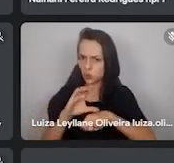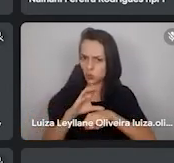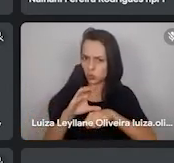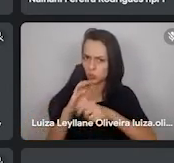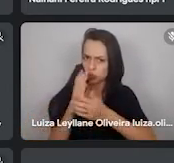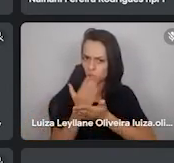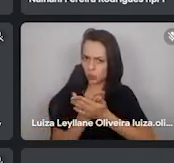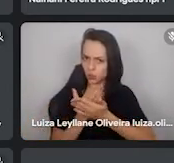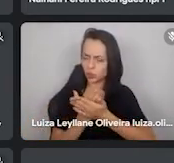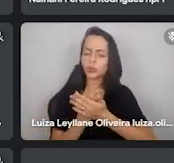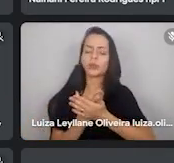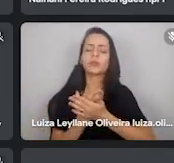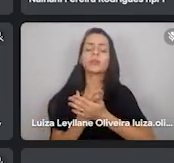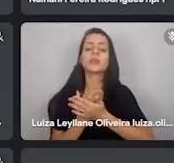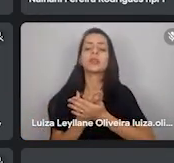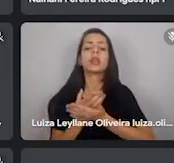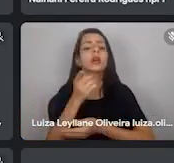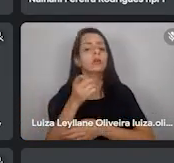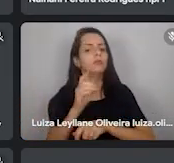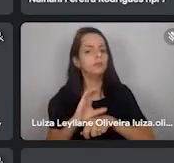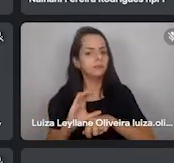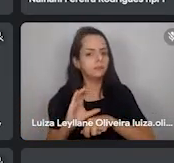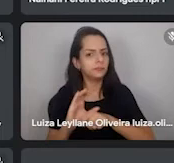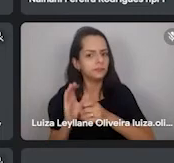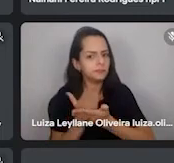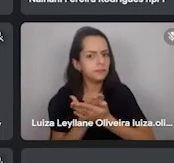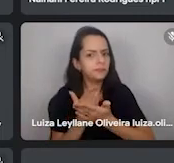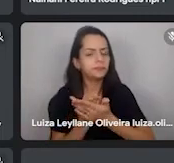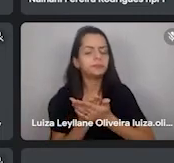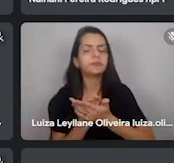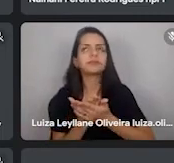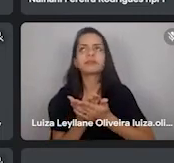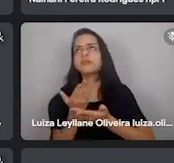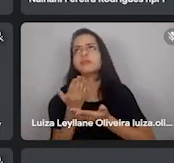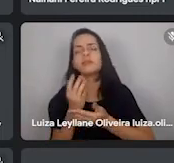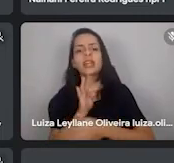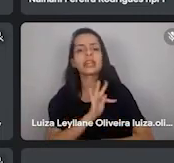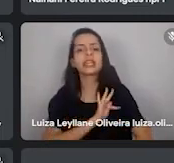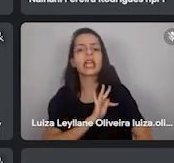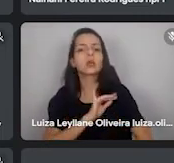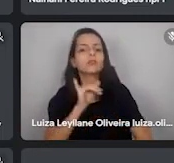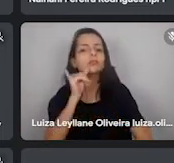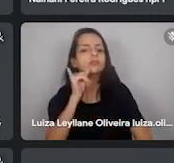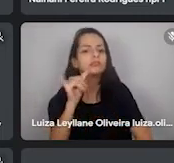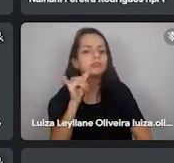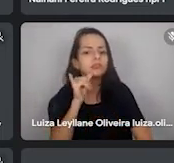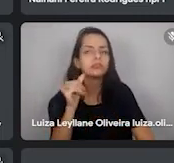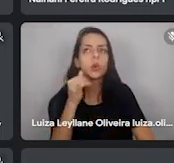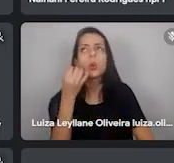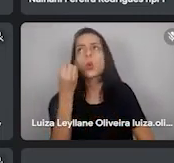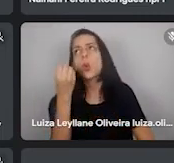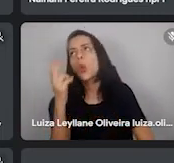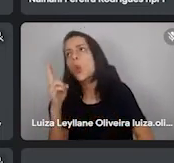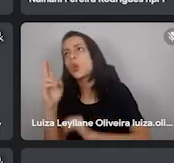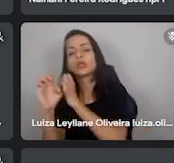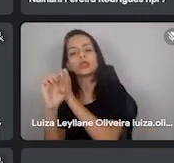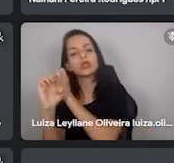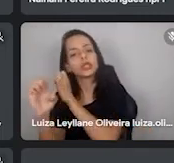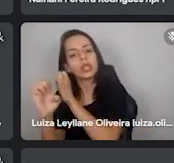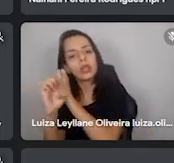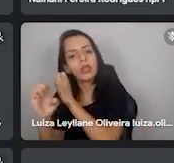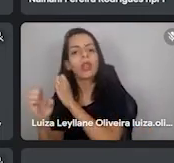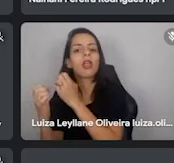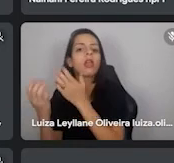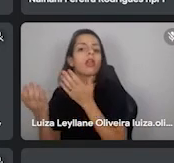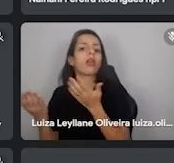Você vai sair com um curso aí de técnico em eletrotécnico ou de engenheiro